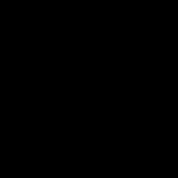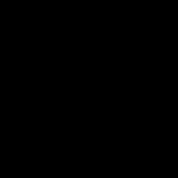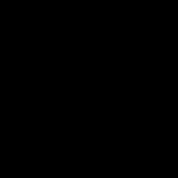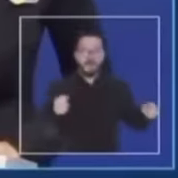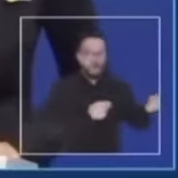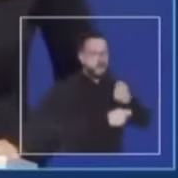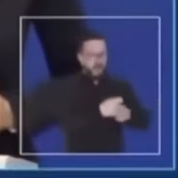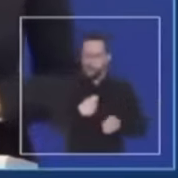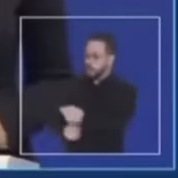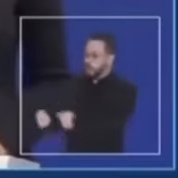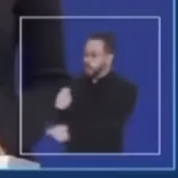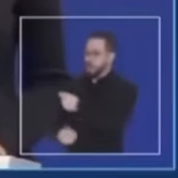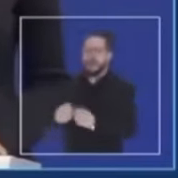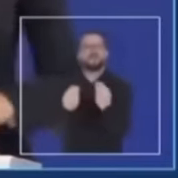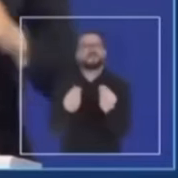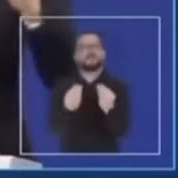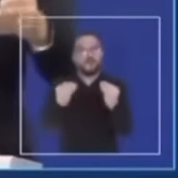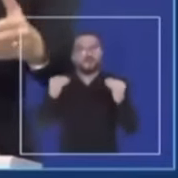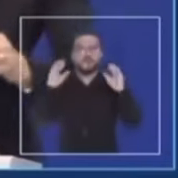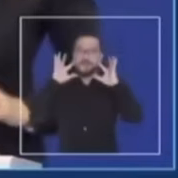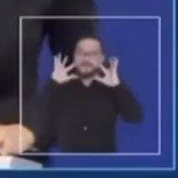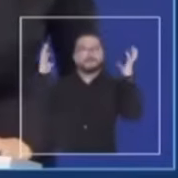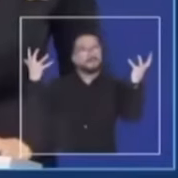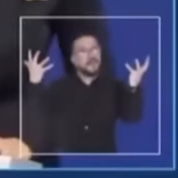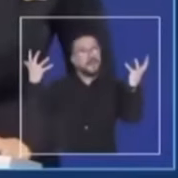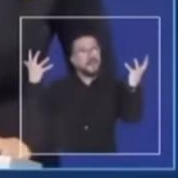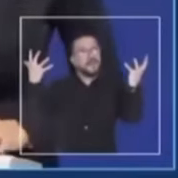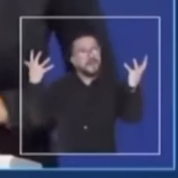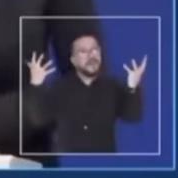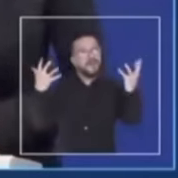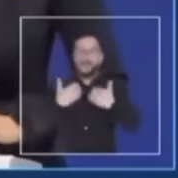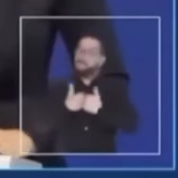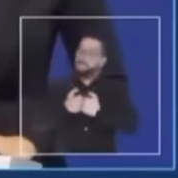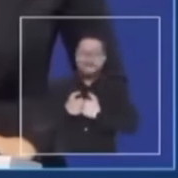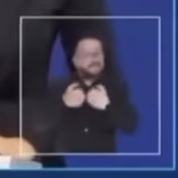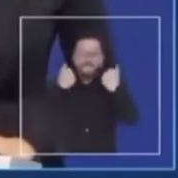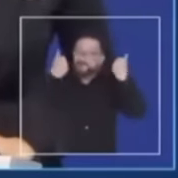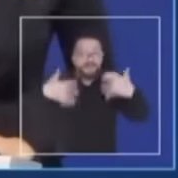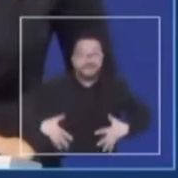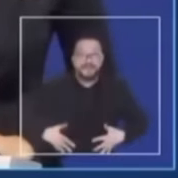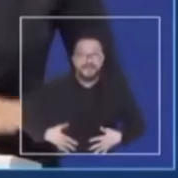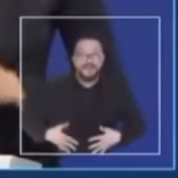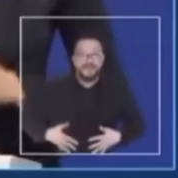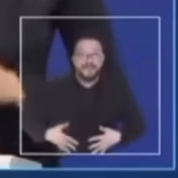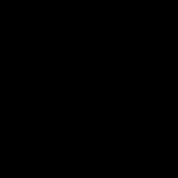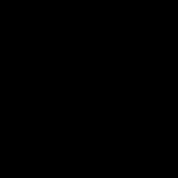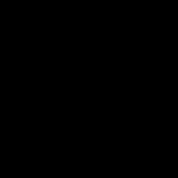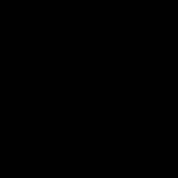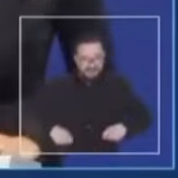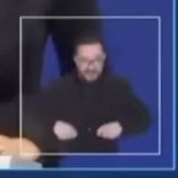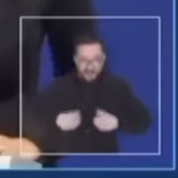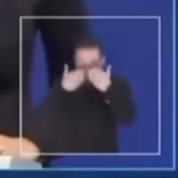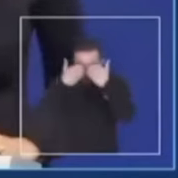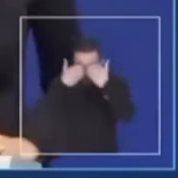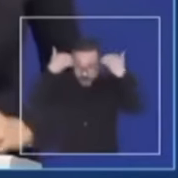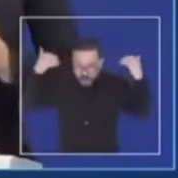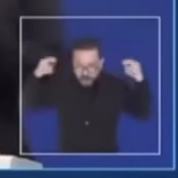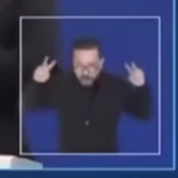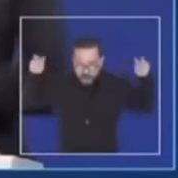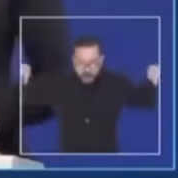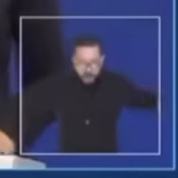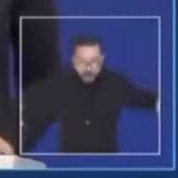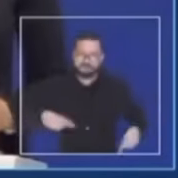física explica. Esteve na vice-prefeitura e em secretaria estadual. Ele esteve também secretário de Beto Richa, viu toda aquela corrupção acontecer